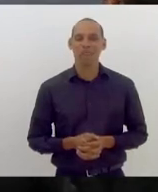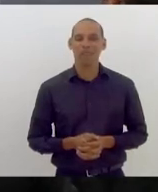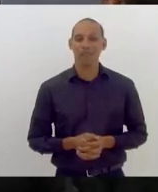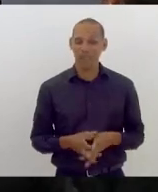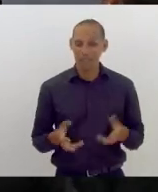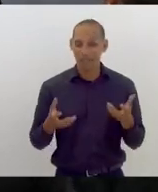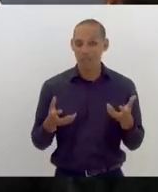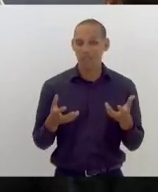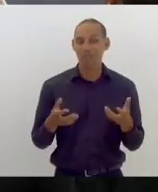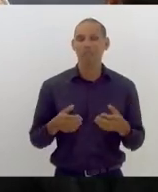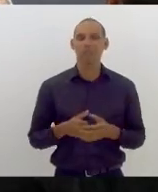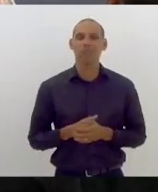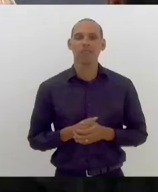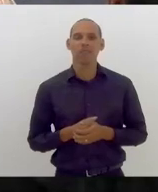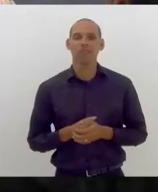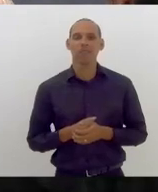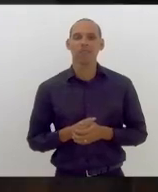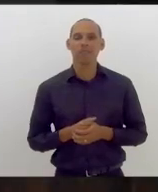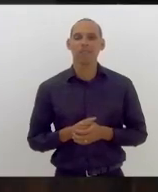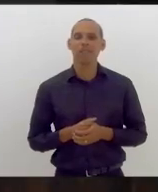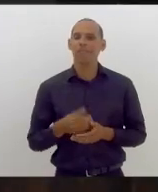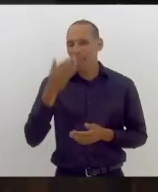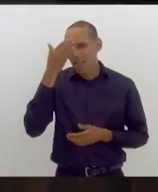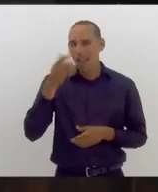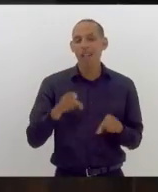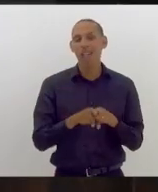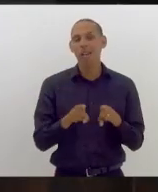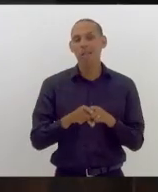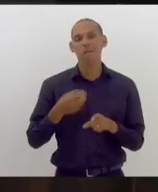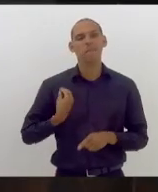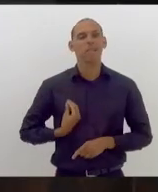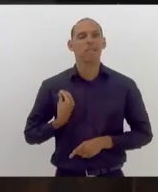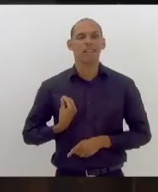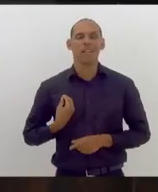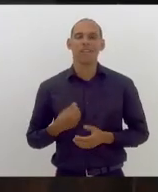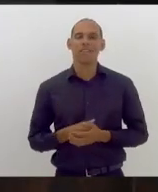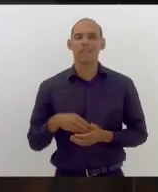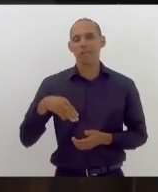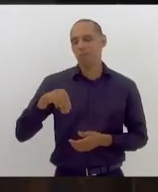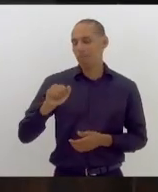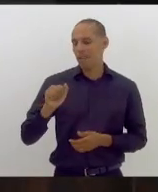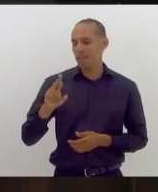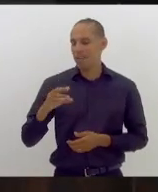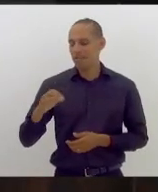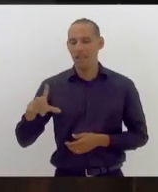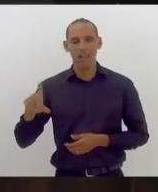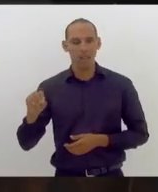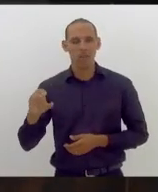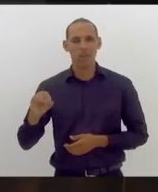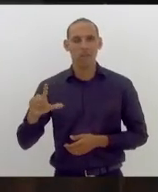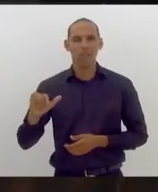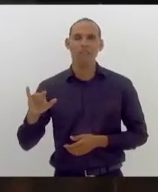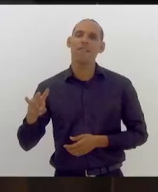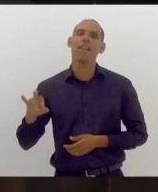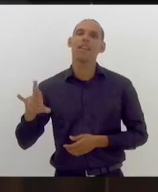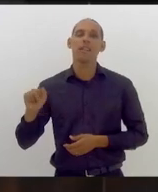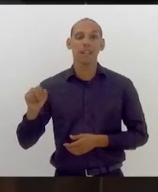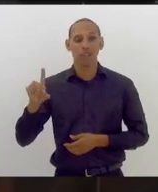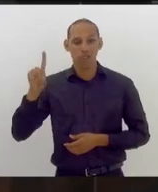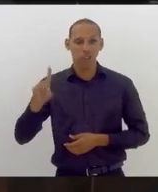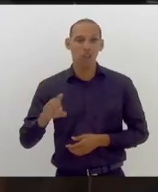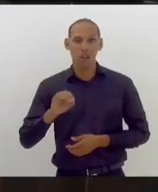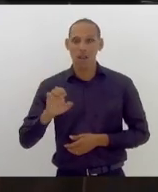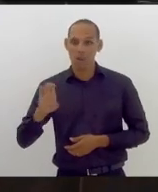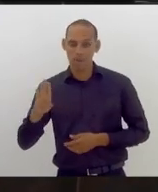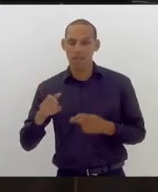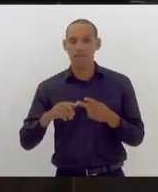Quero também agradecer a presença Marcelo Oliveira, diretor da OAB, Dr.